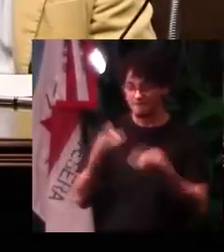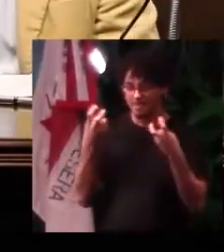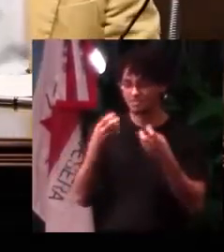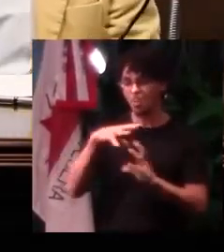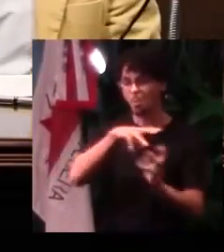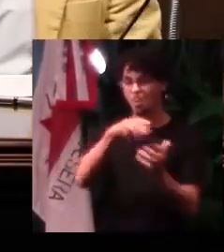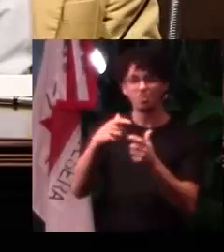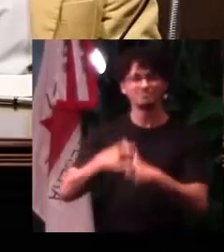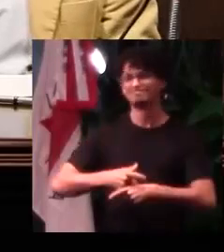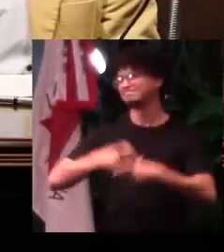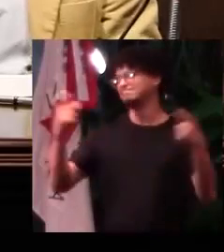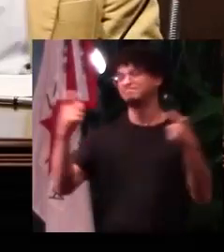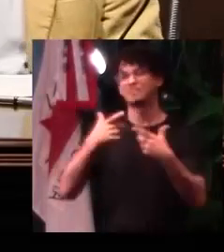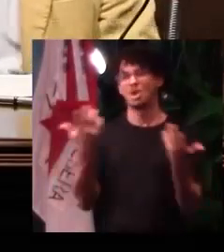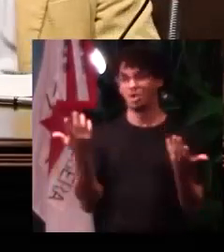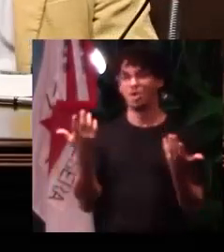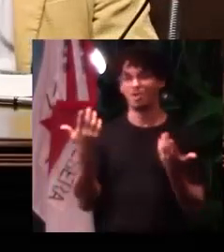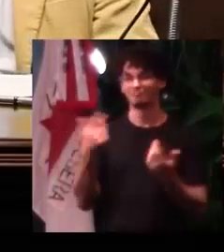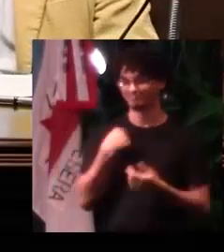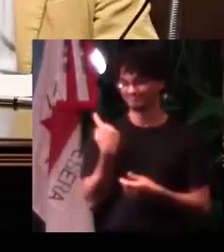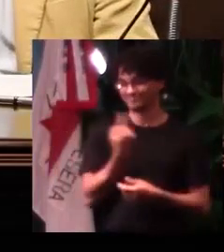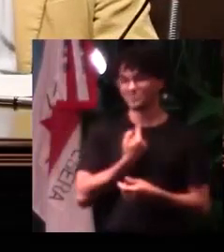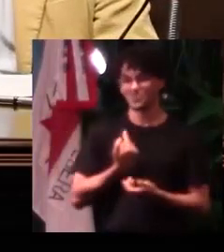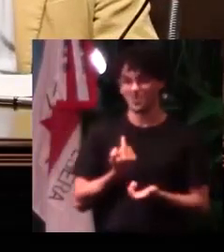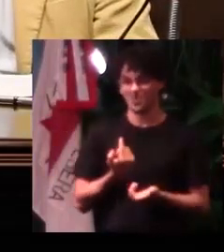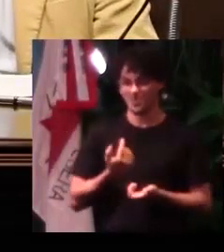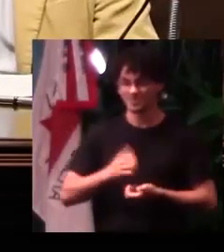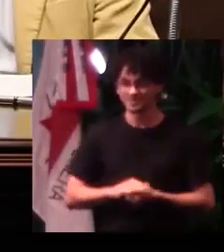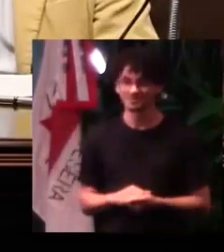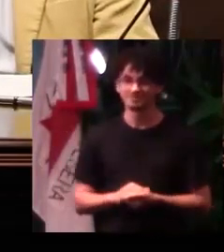muito maior do que o nosso próprio umbigo, né?